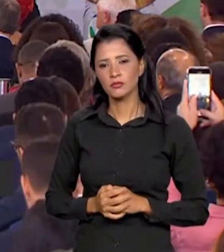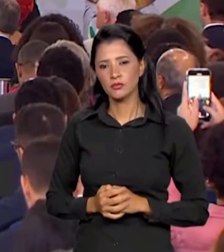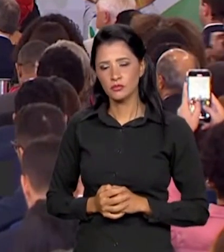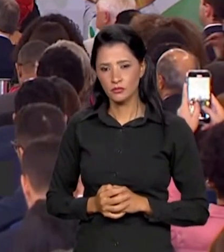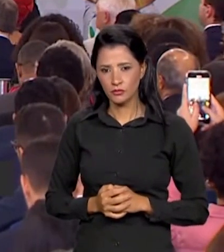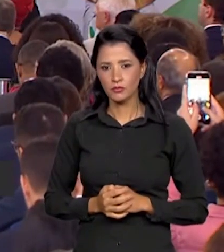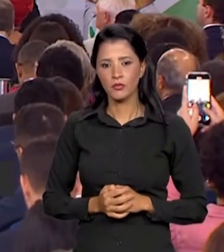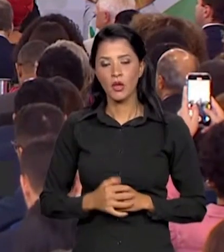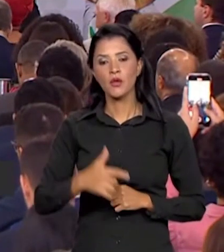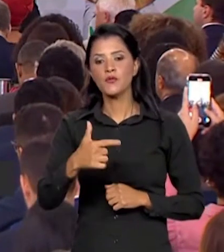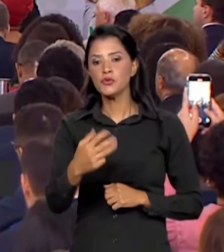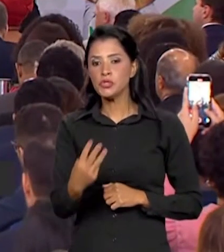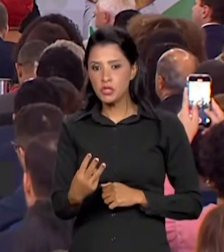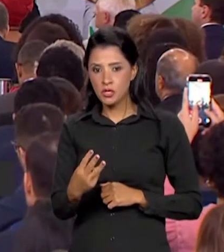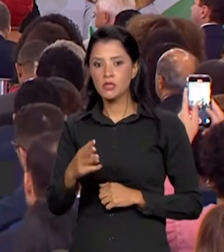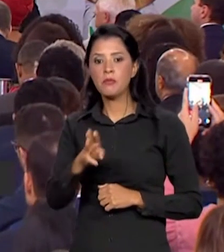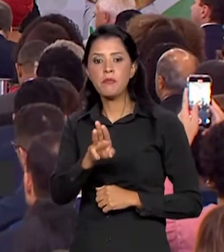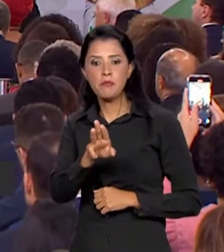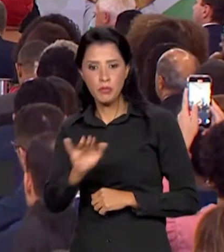os 23 bilhões